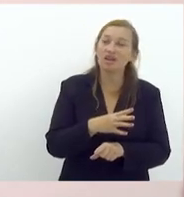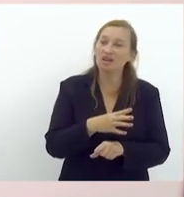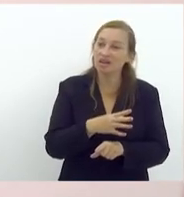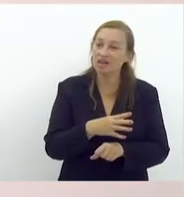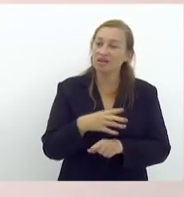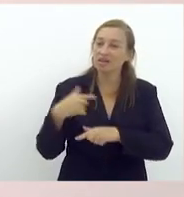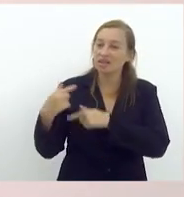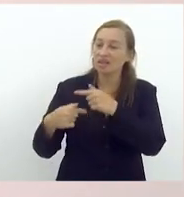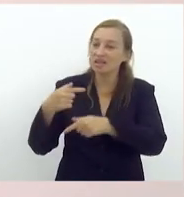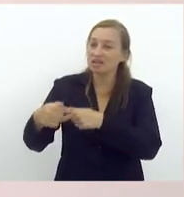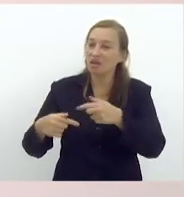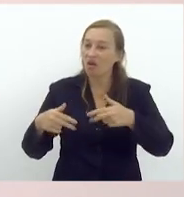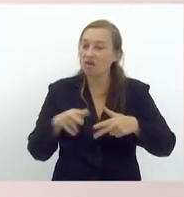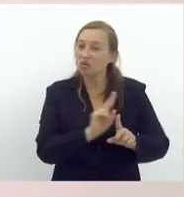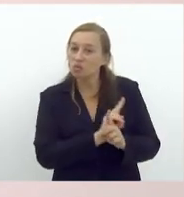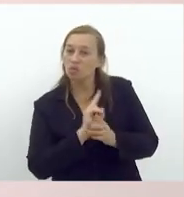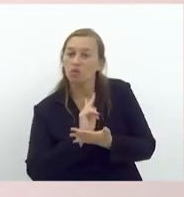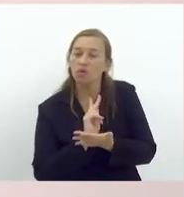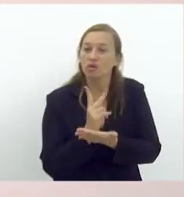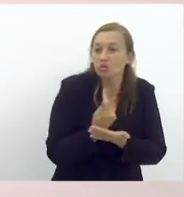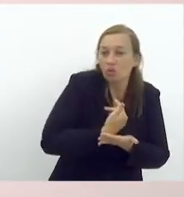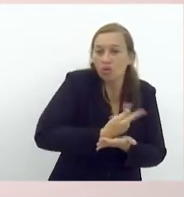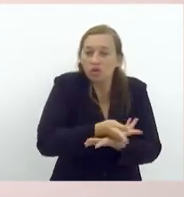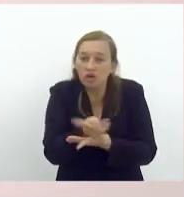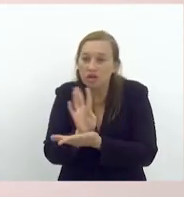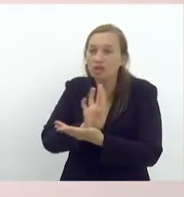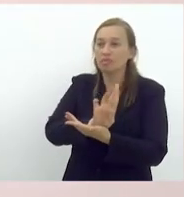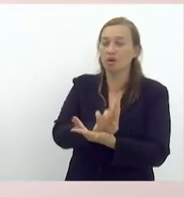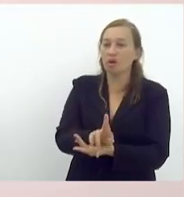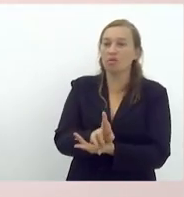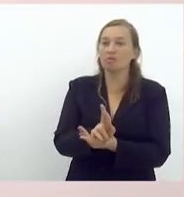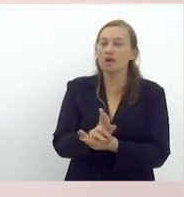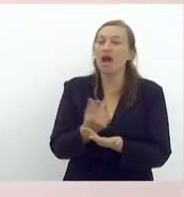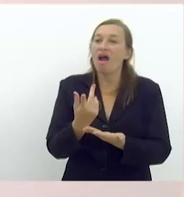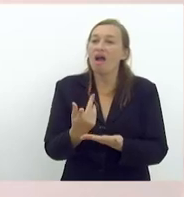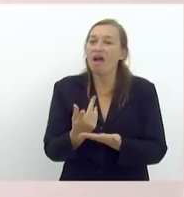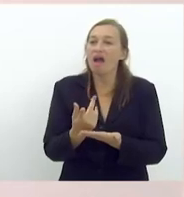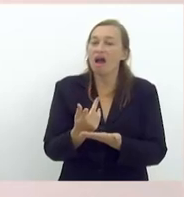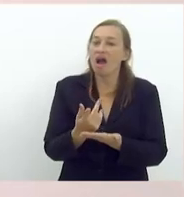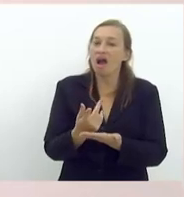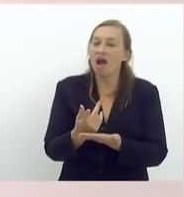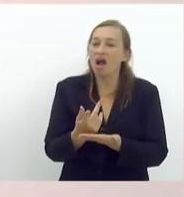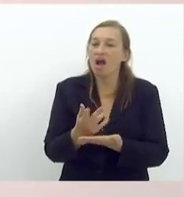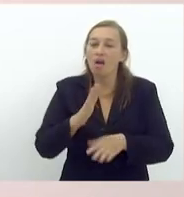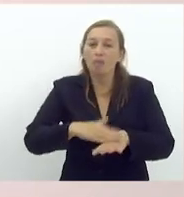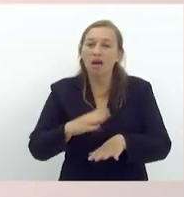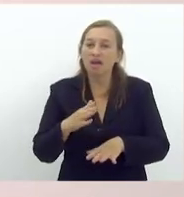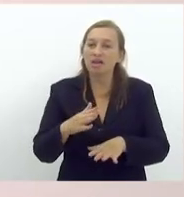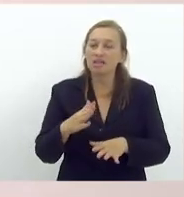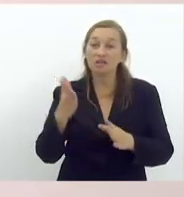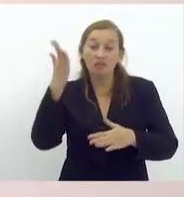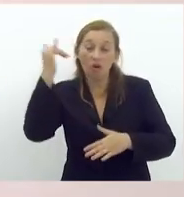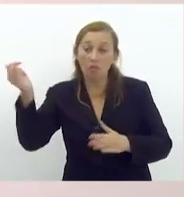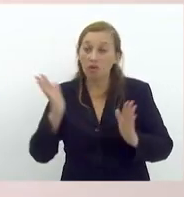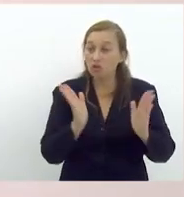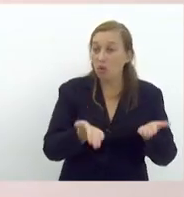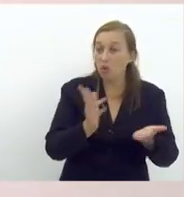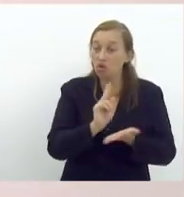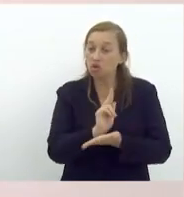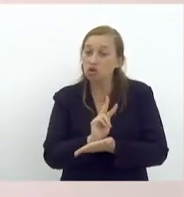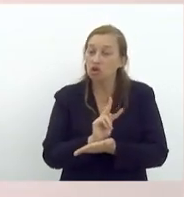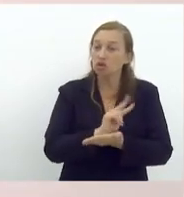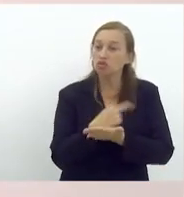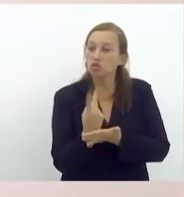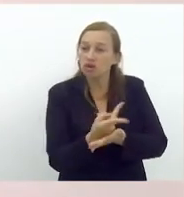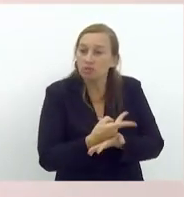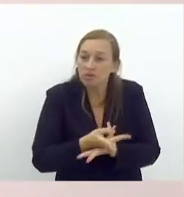Que rico falava que entre nós porque a popularização a expressão mais popular do hip hop hoje que vai engajando